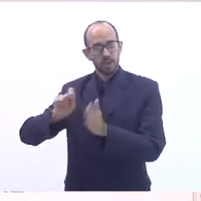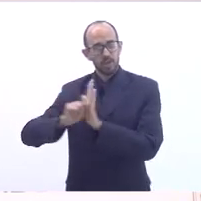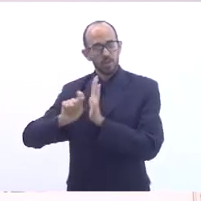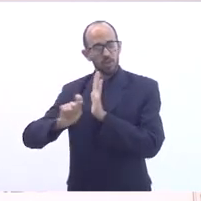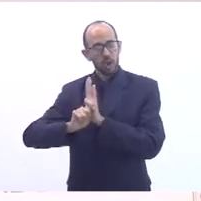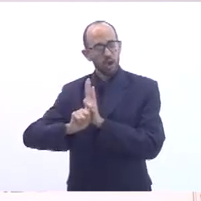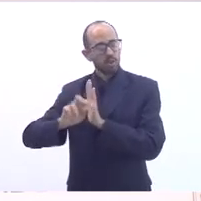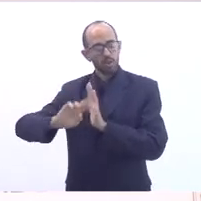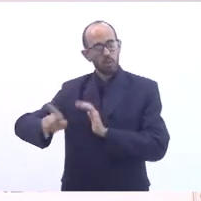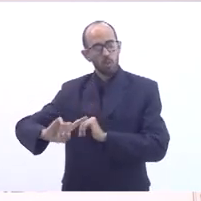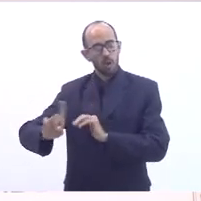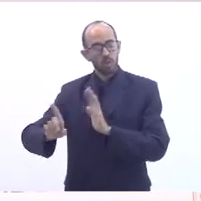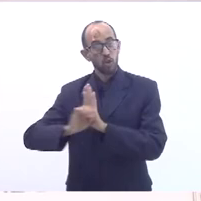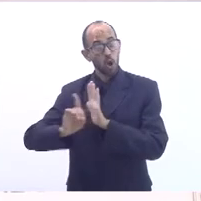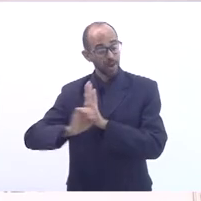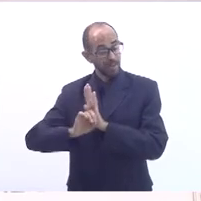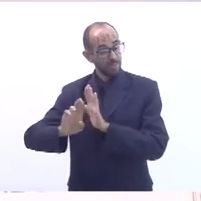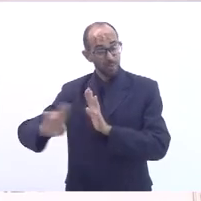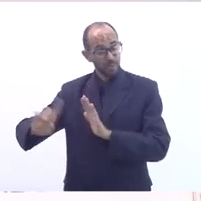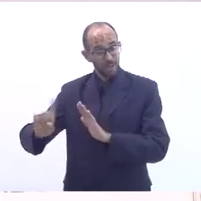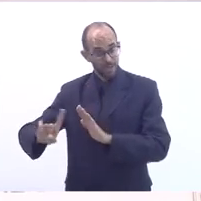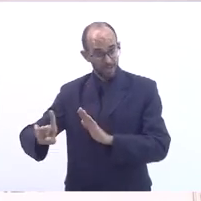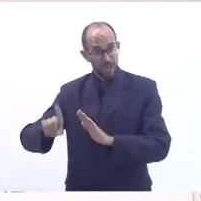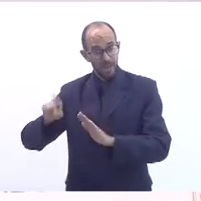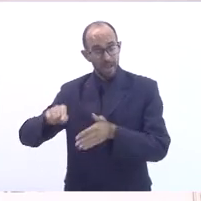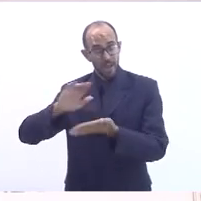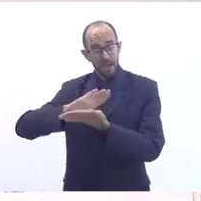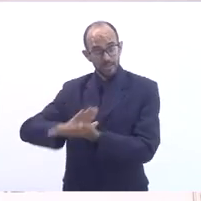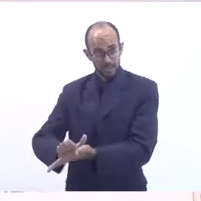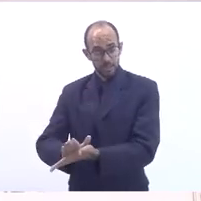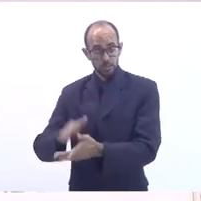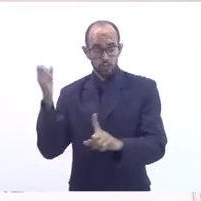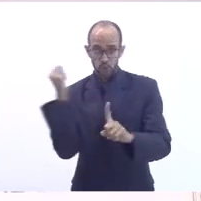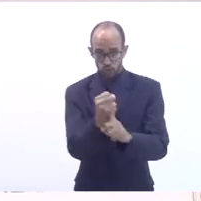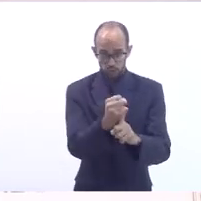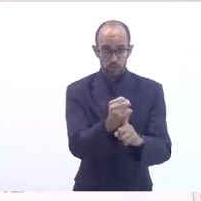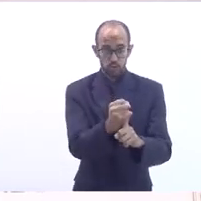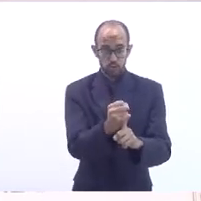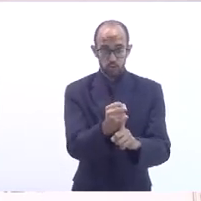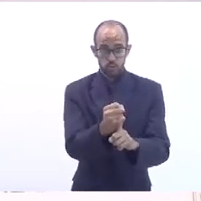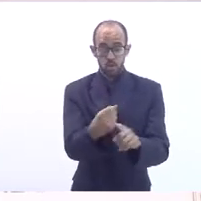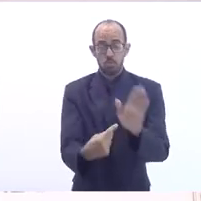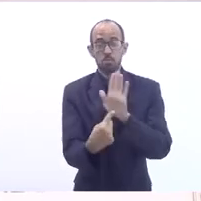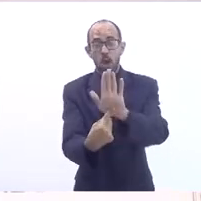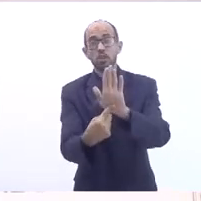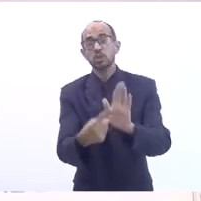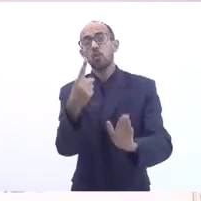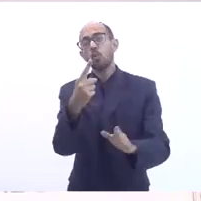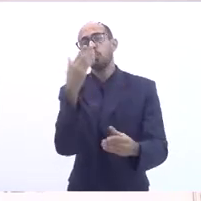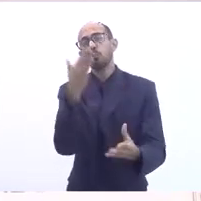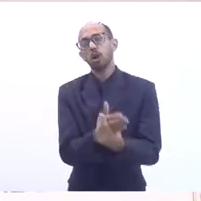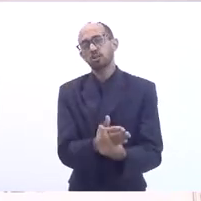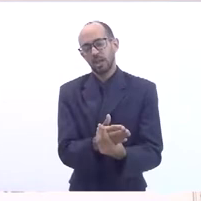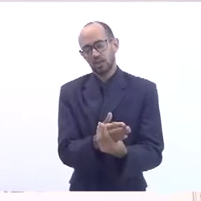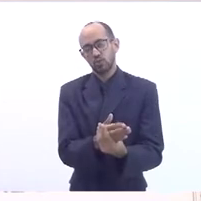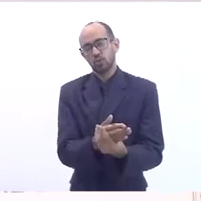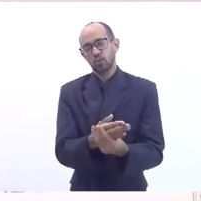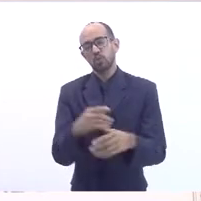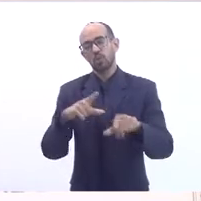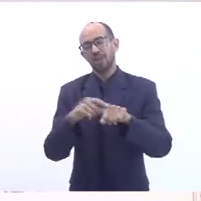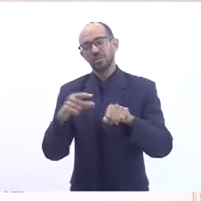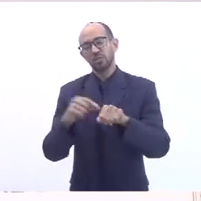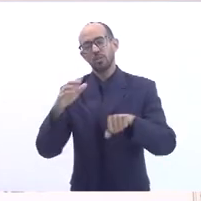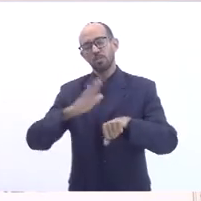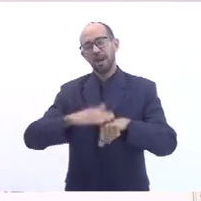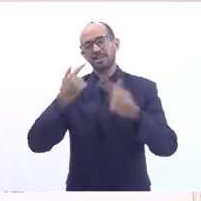xenocidio e é isso aí desafio mais uma gosto apresenta em um e crédito no crime mais grave da lei de drogas não tem é